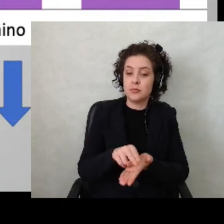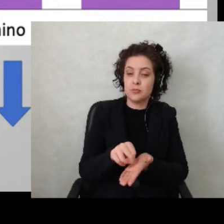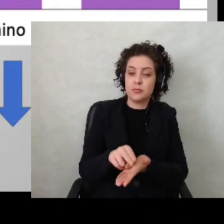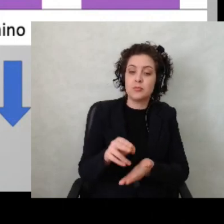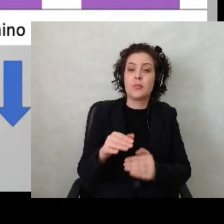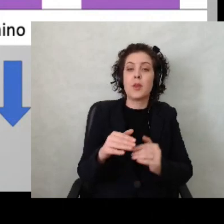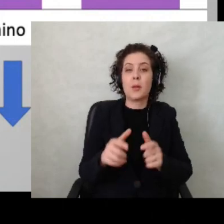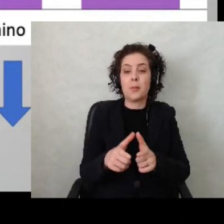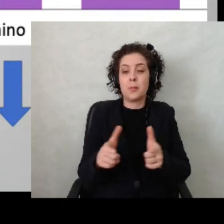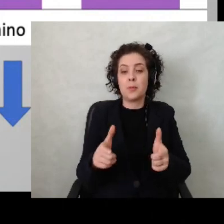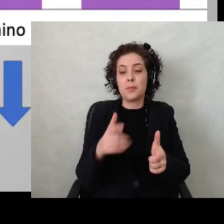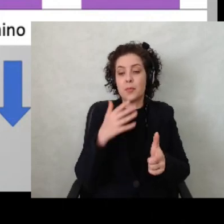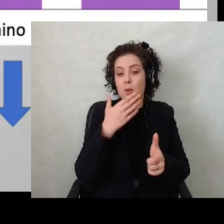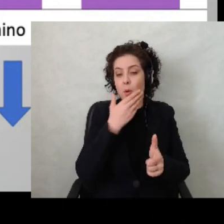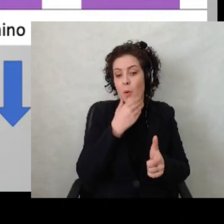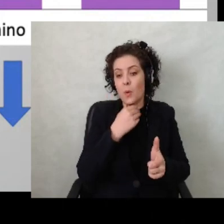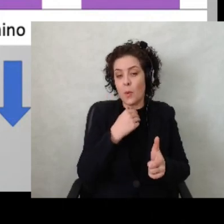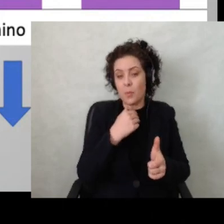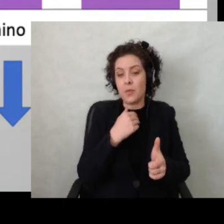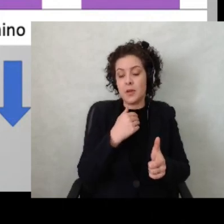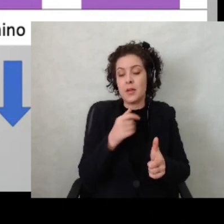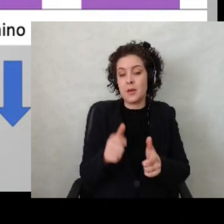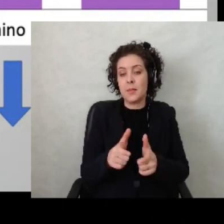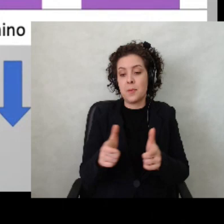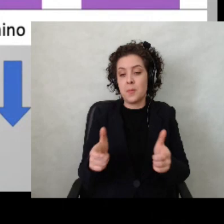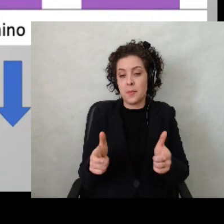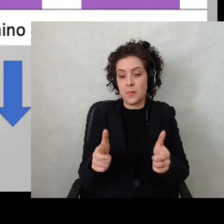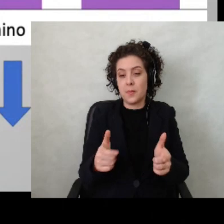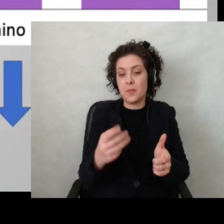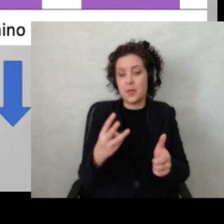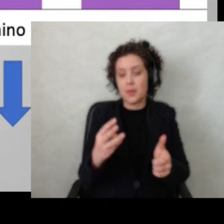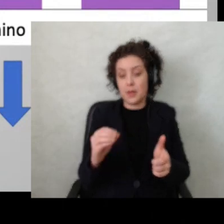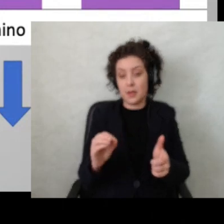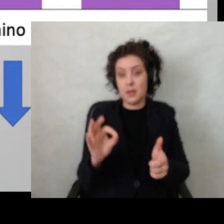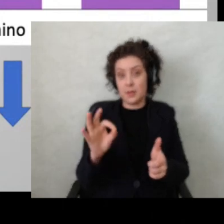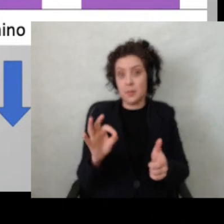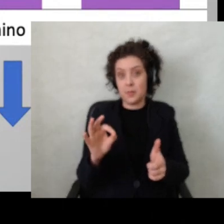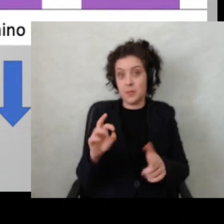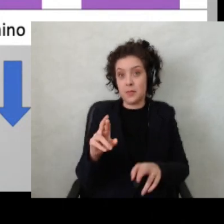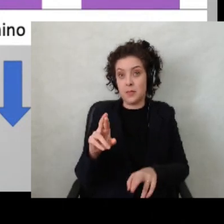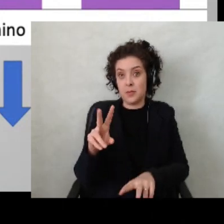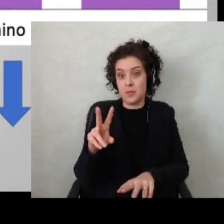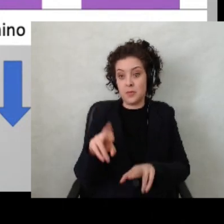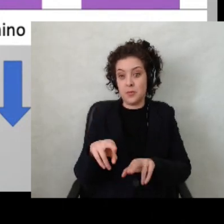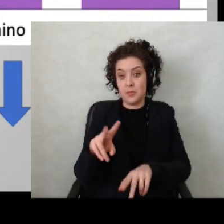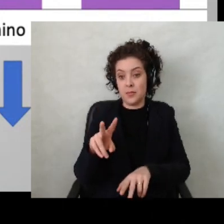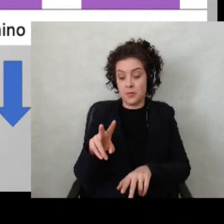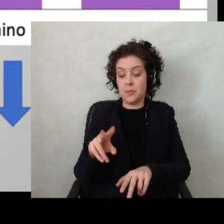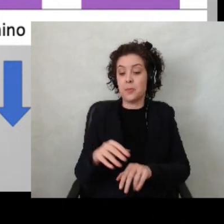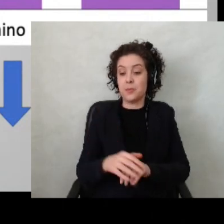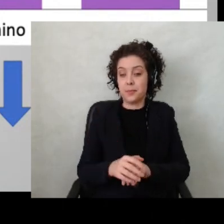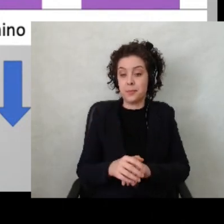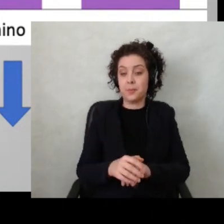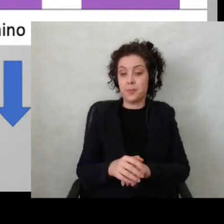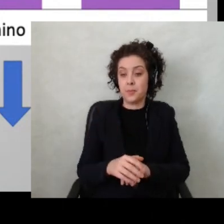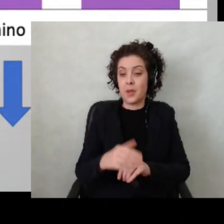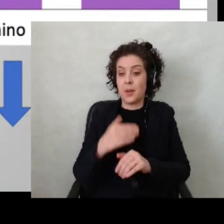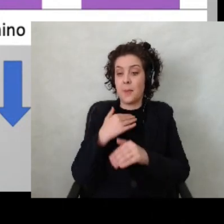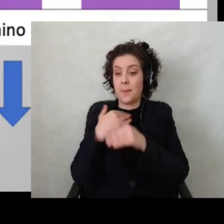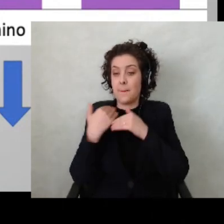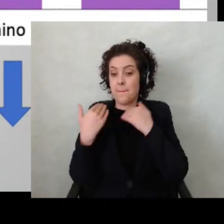relação a mulheres, é uma diferença em torno de 30%. E, em termos de mortes,